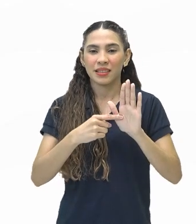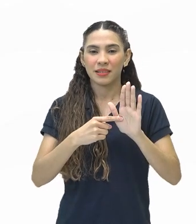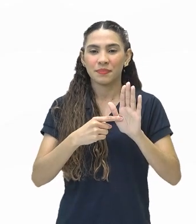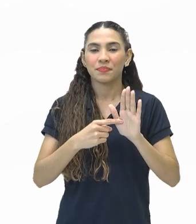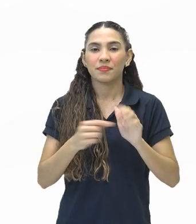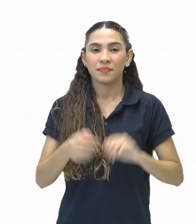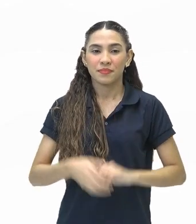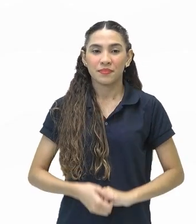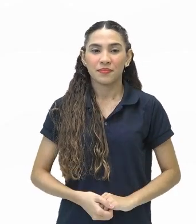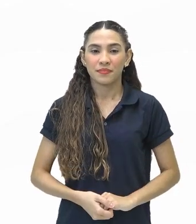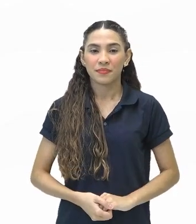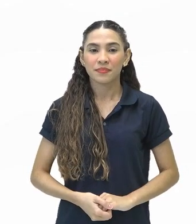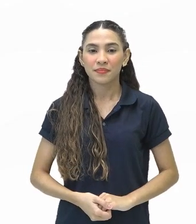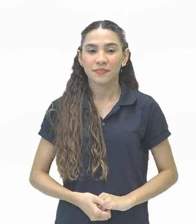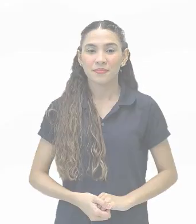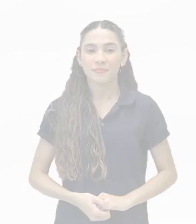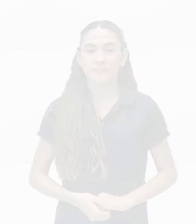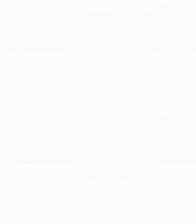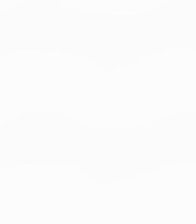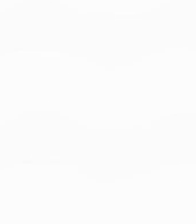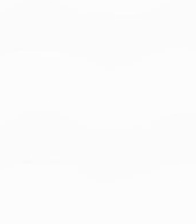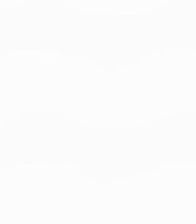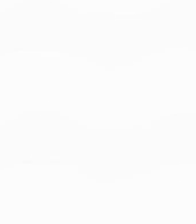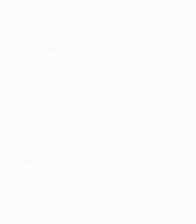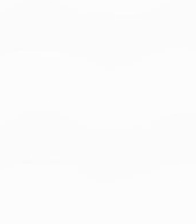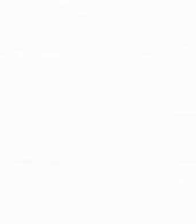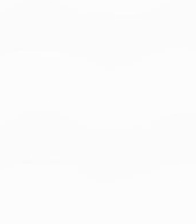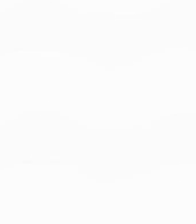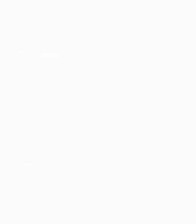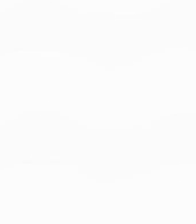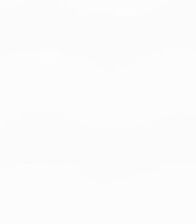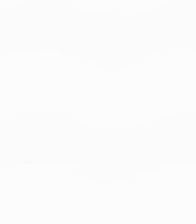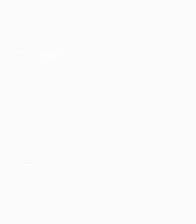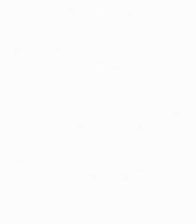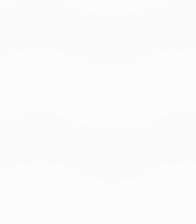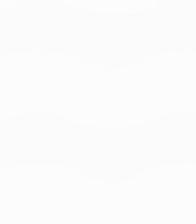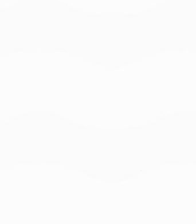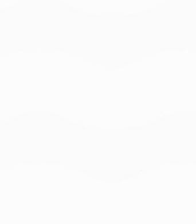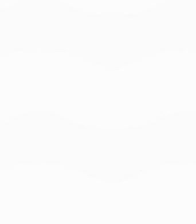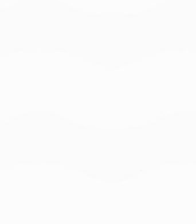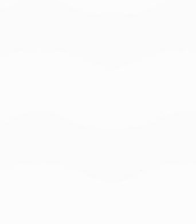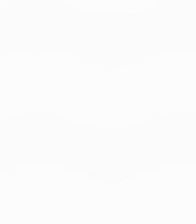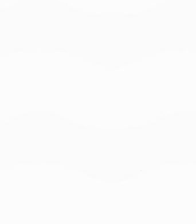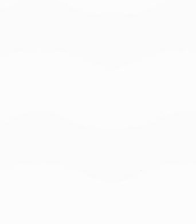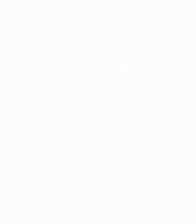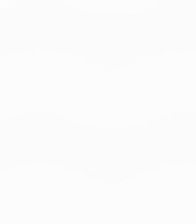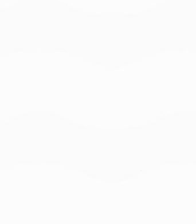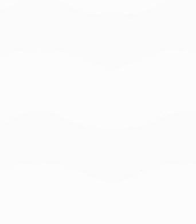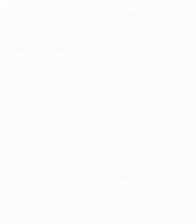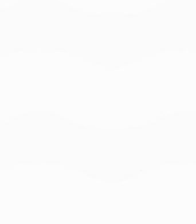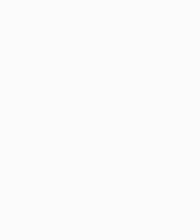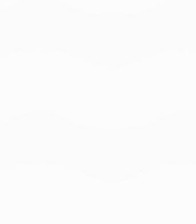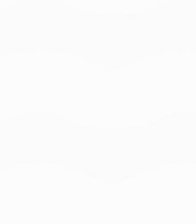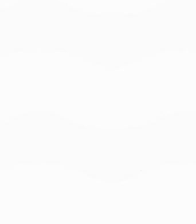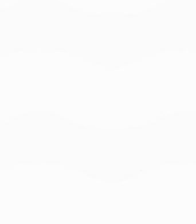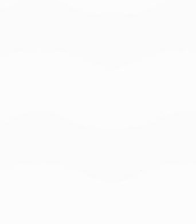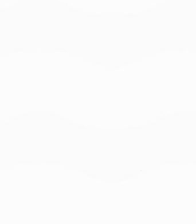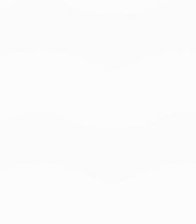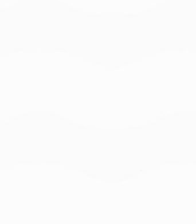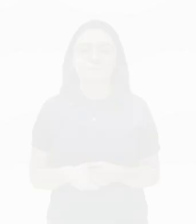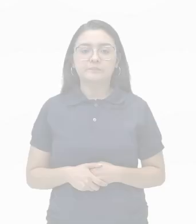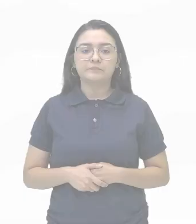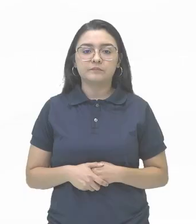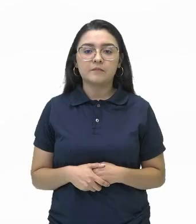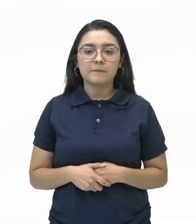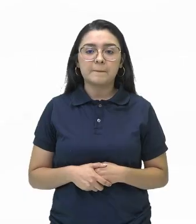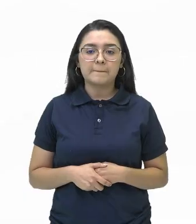Um detalhe importante é a imersão na natureza. E essa imersão na natureza